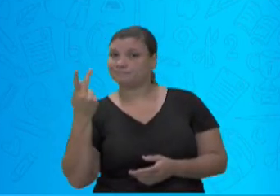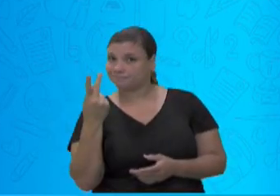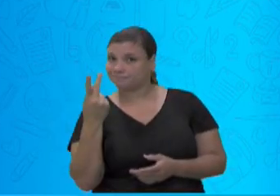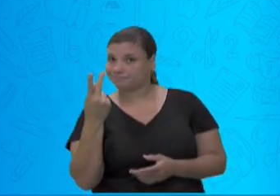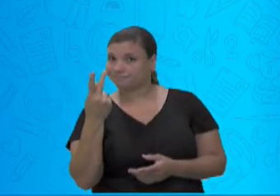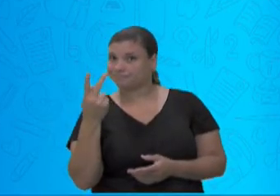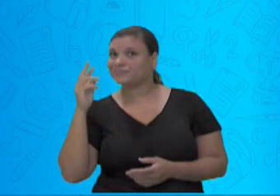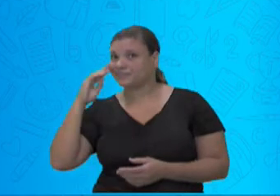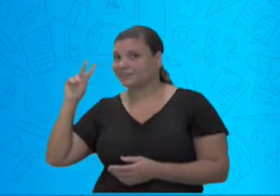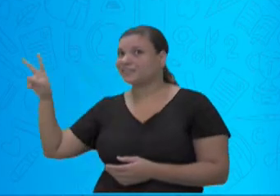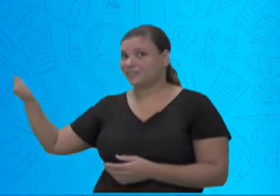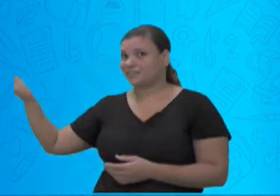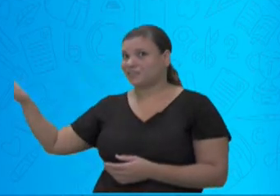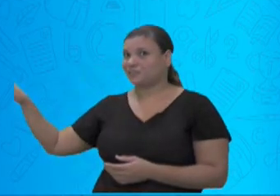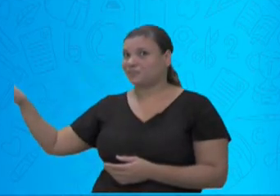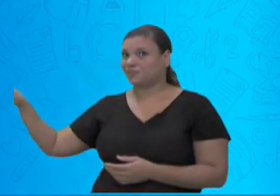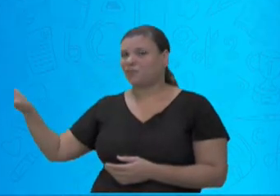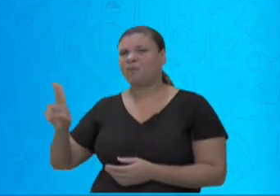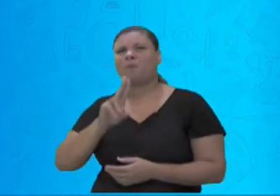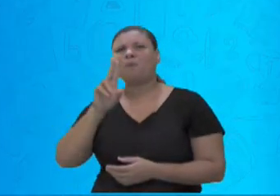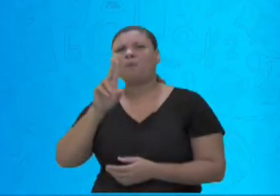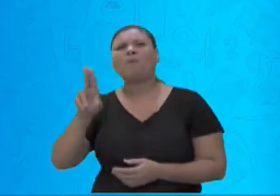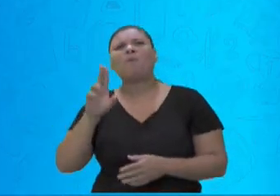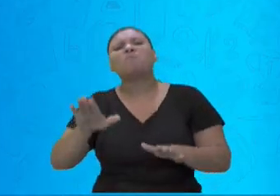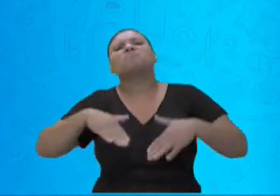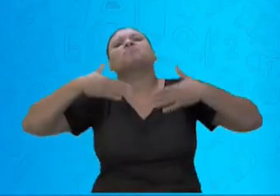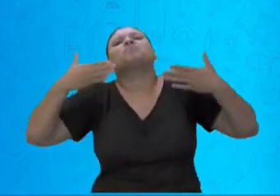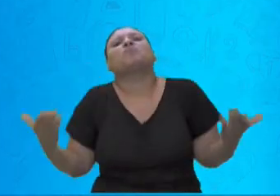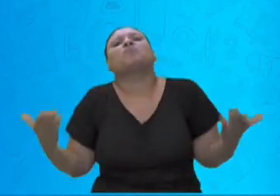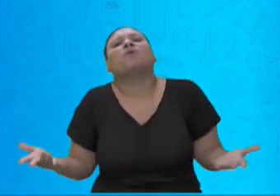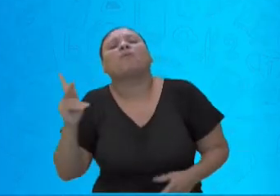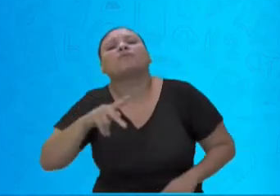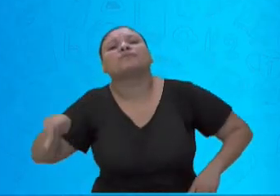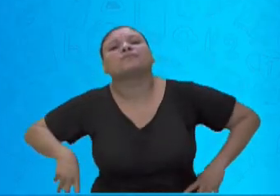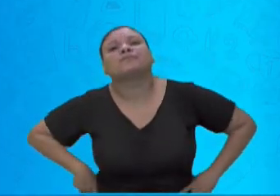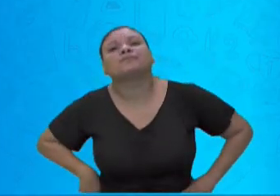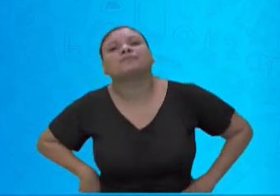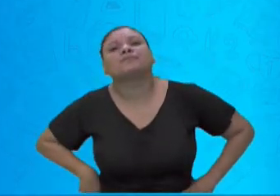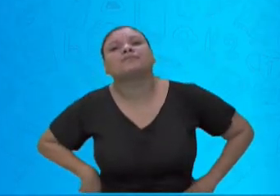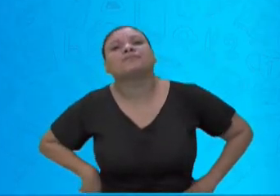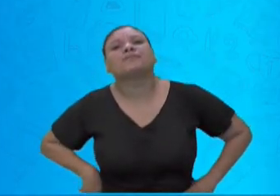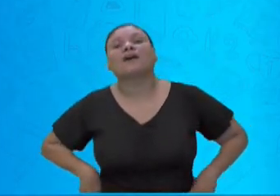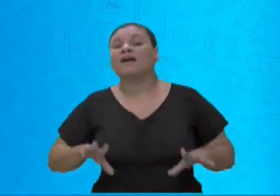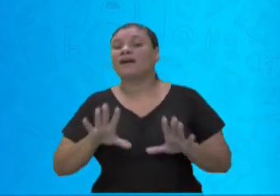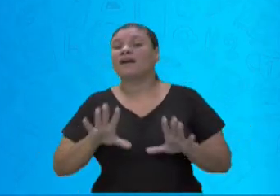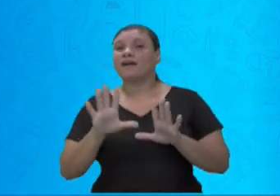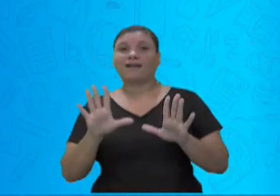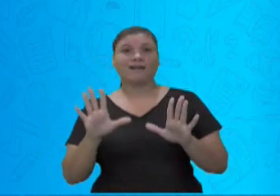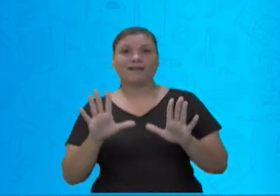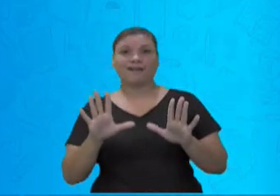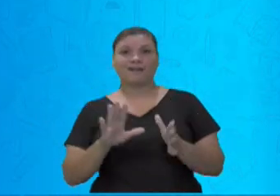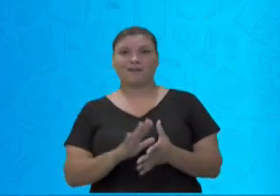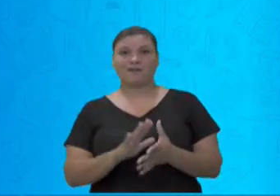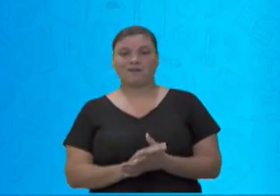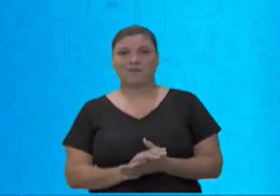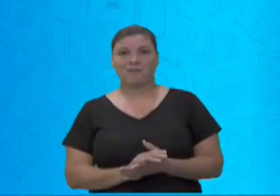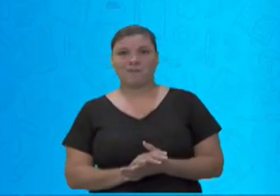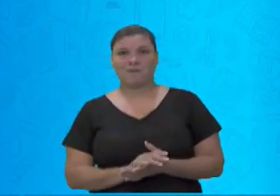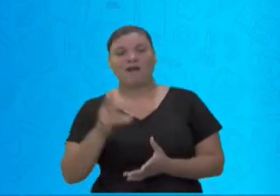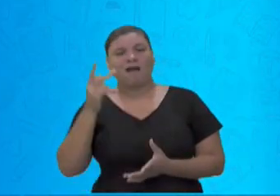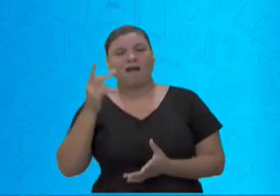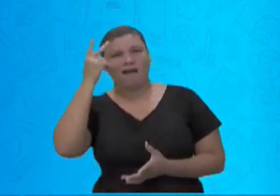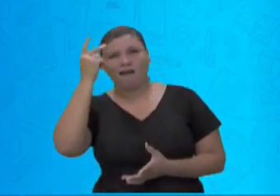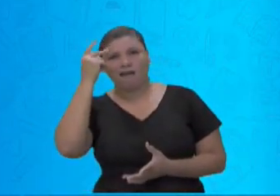professora? Utilizo as duas palavras? Qual que eu vou utilizar? Porque é muito comum encontrarmos embalagens